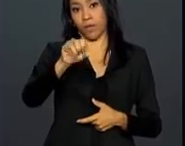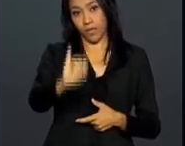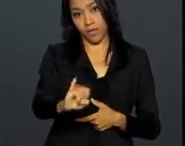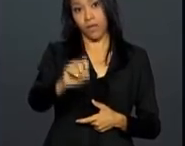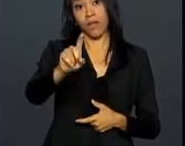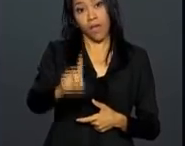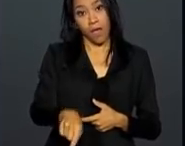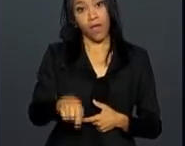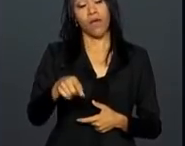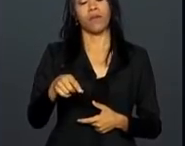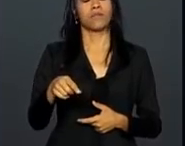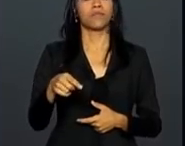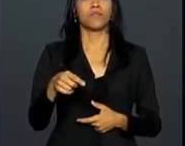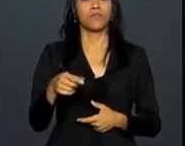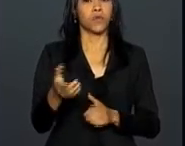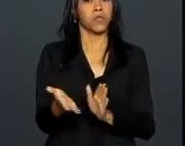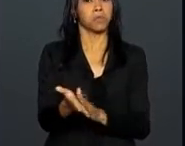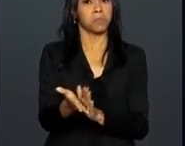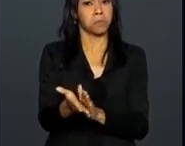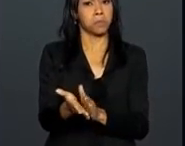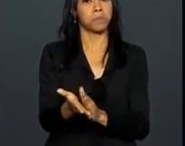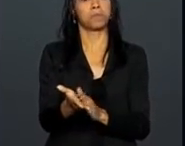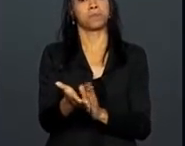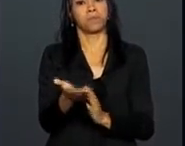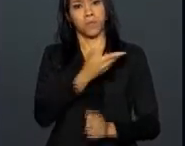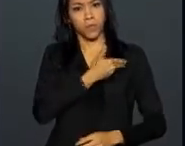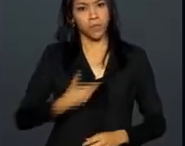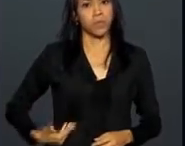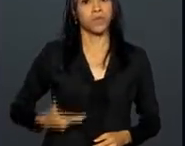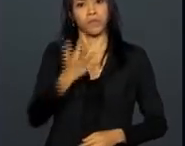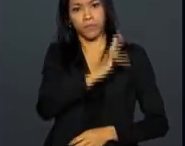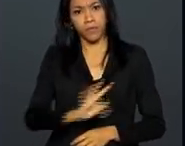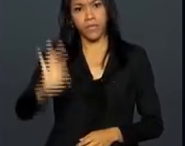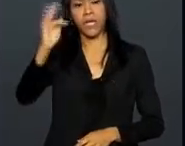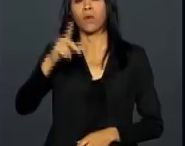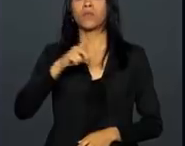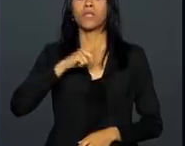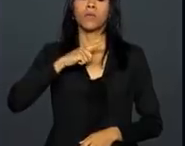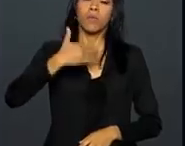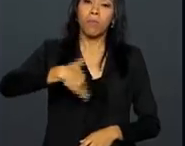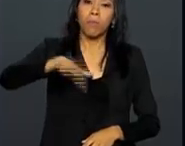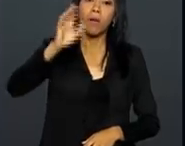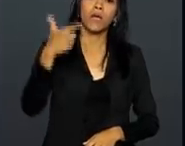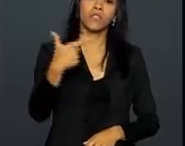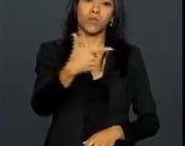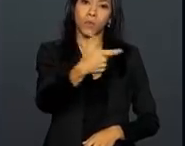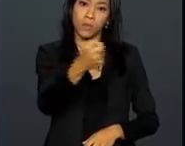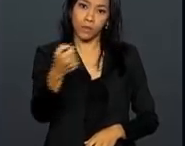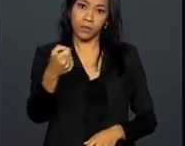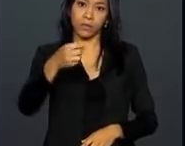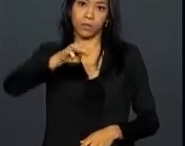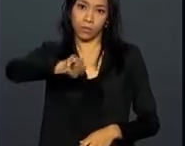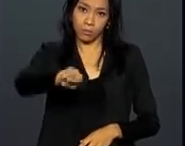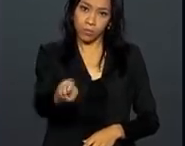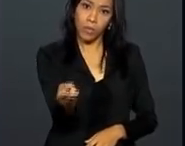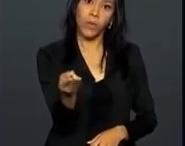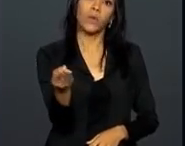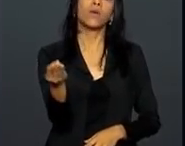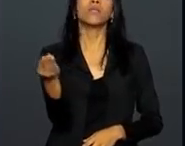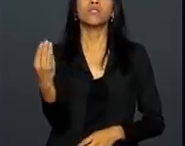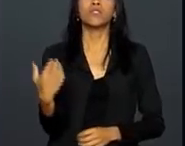pelo governo federal. Nós temos mais de 200 milhões em obras